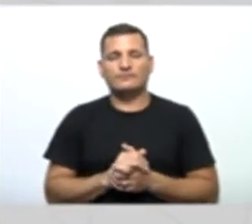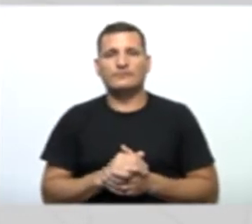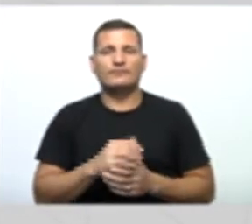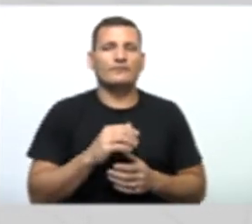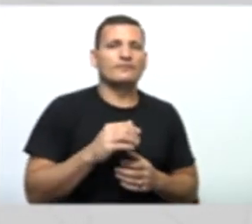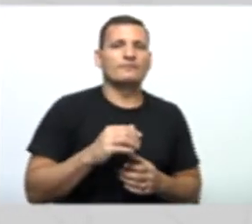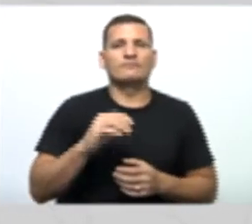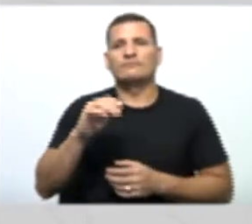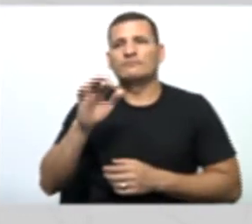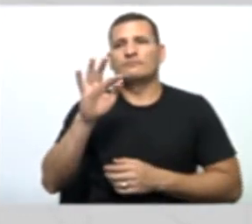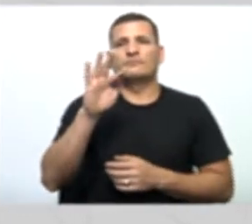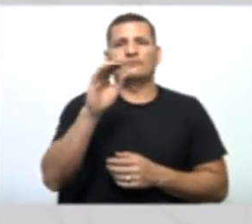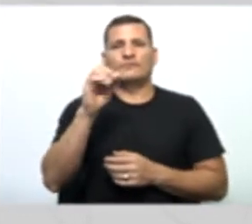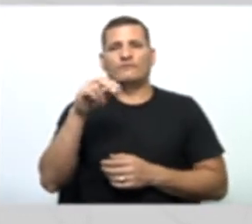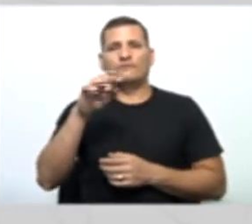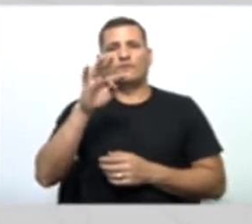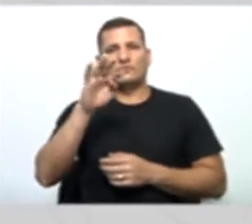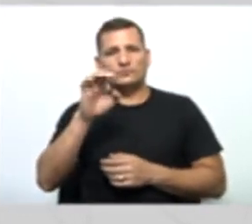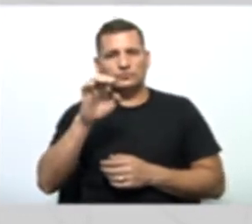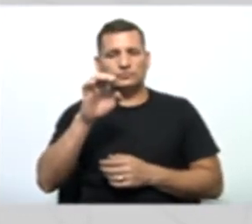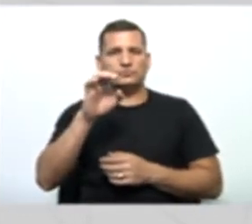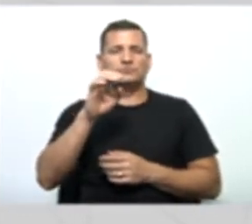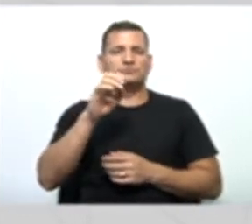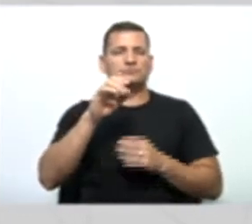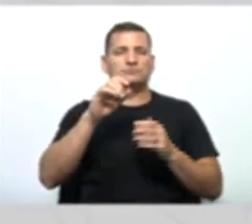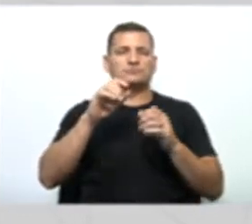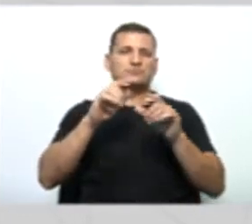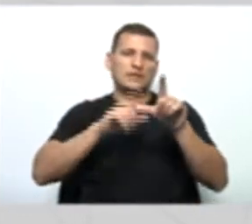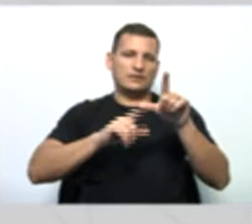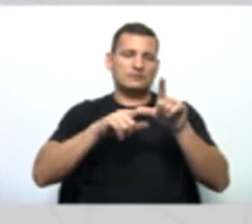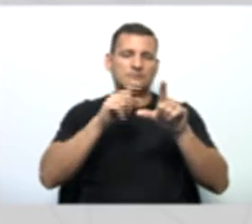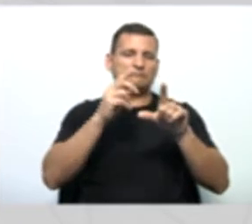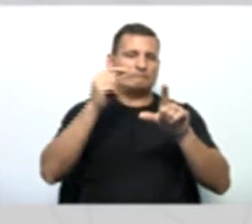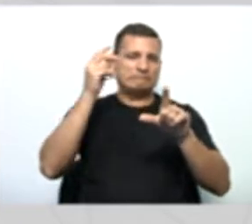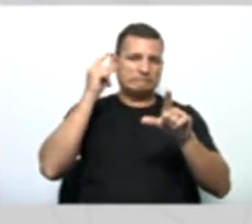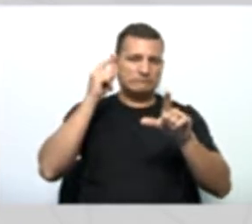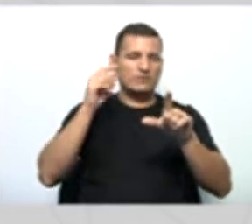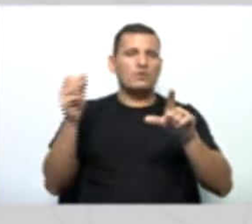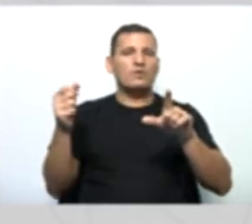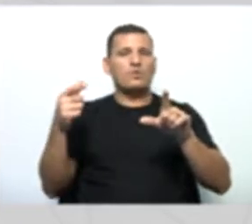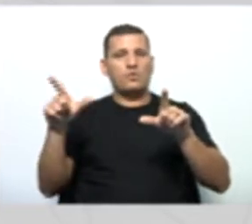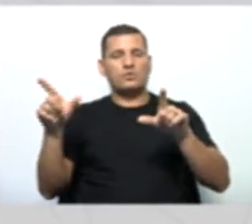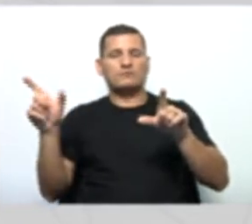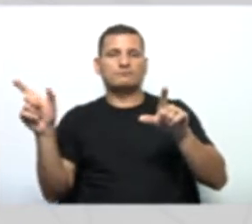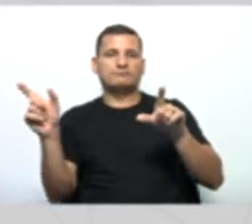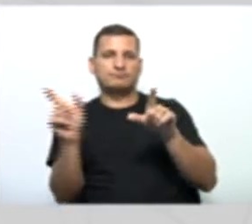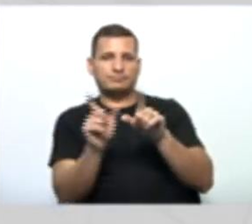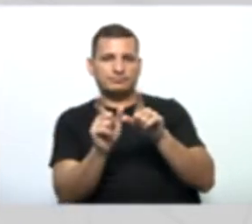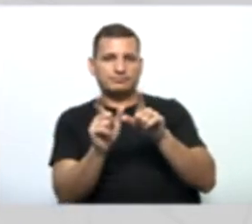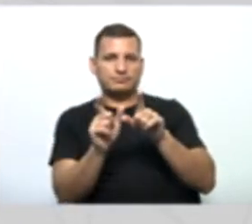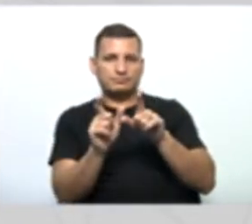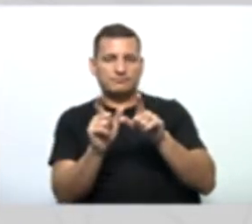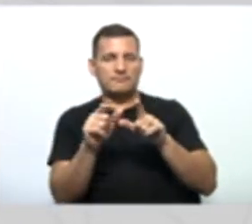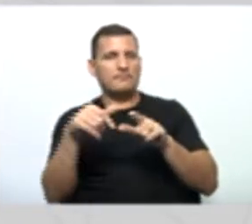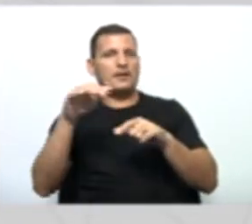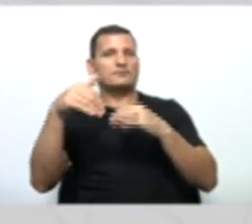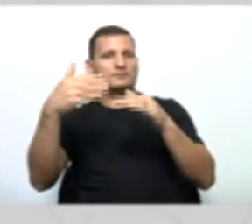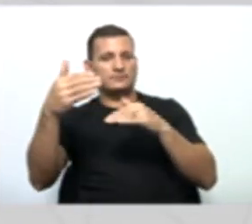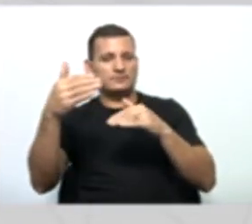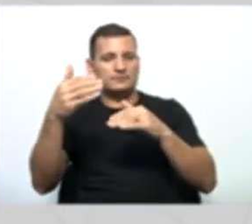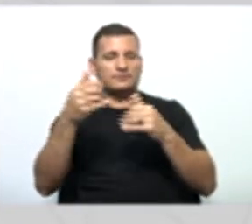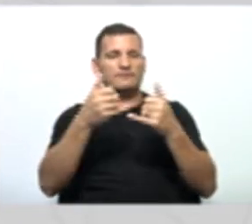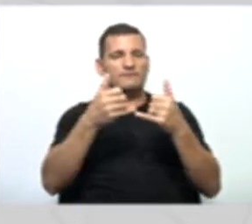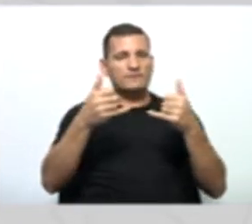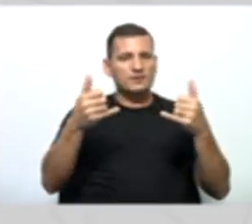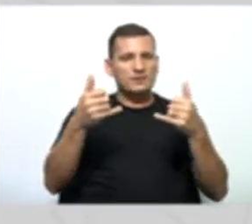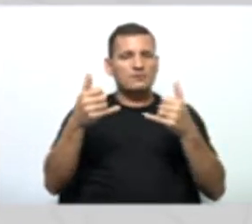estilo antigo com uma outra moderna. Um fio fino com outro grosso. Uma cor